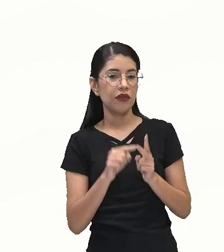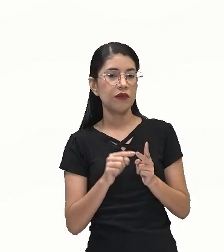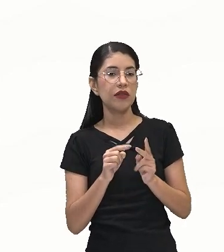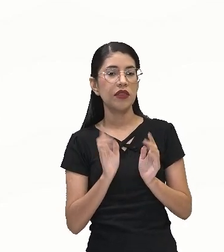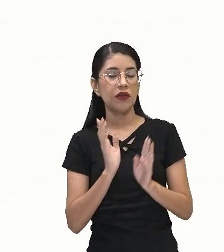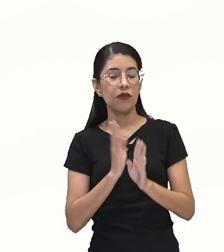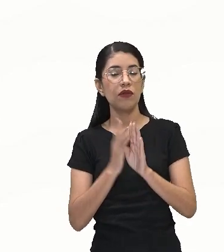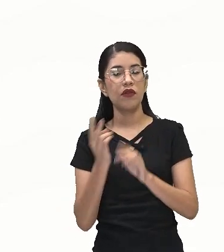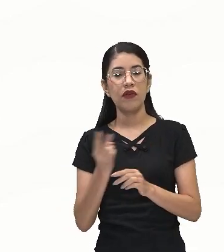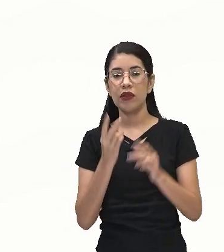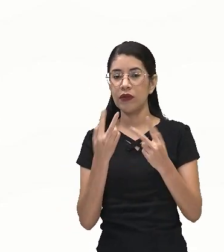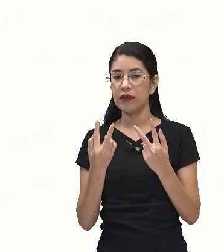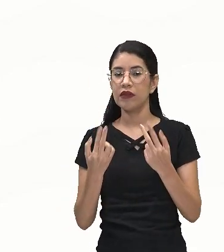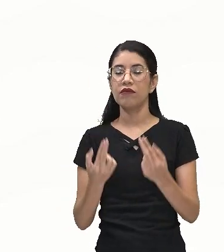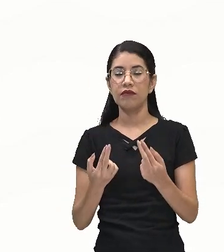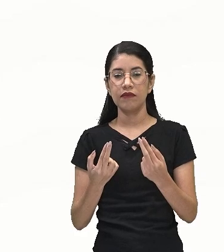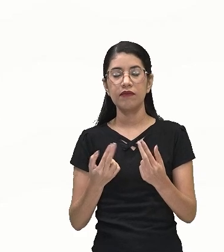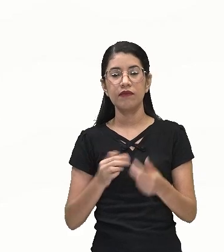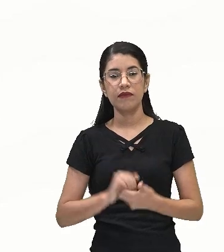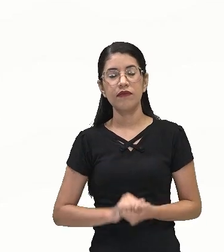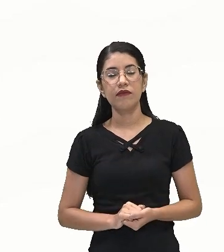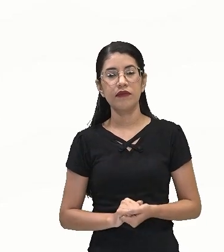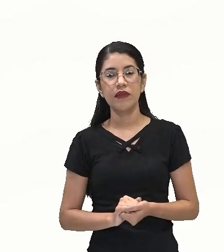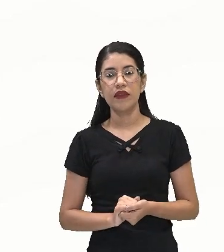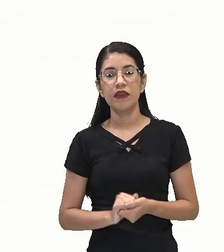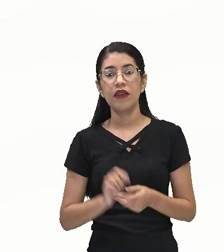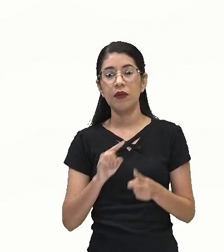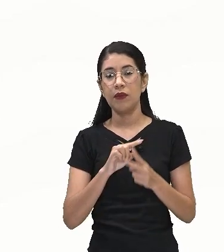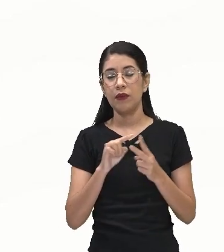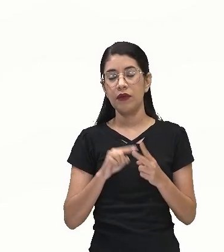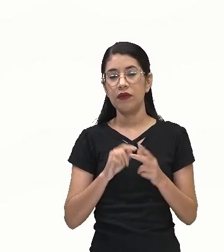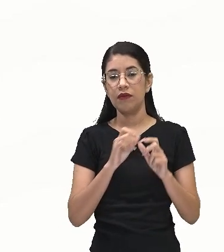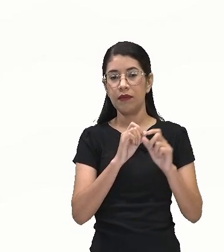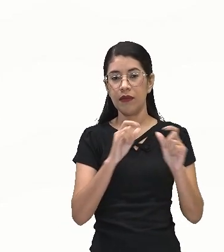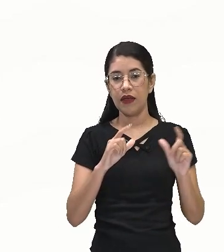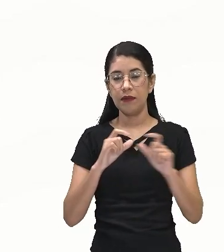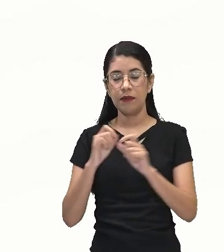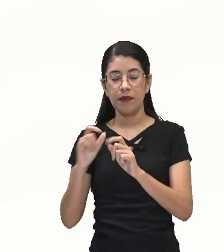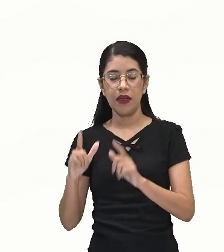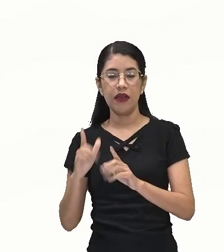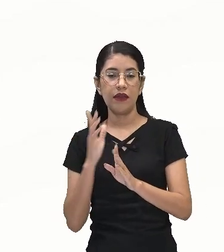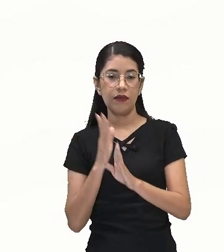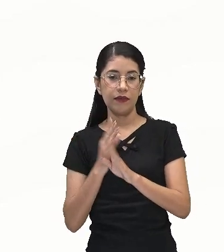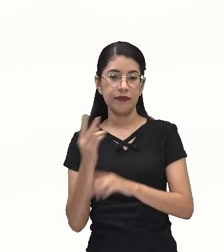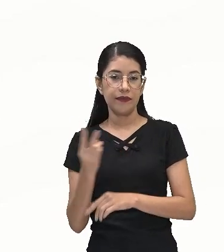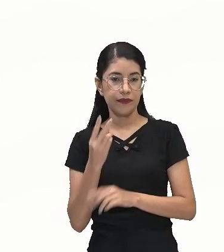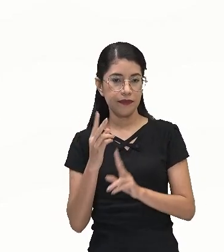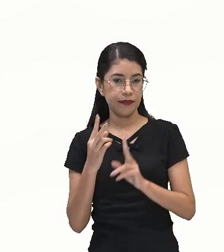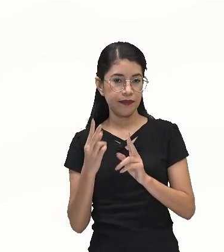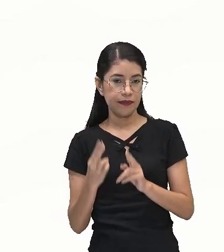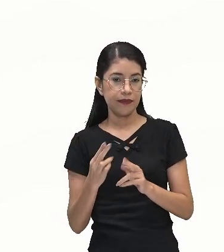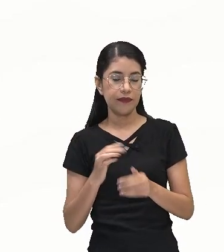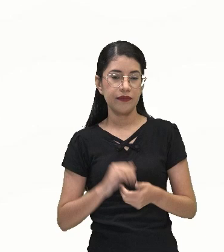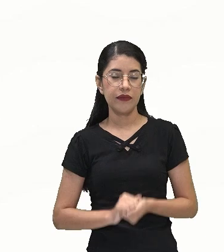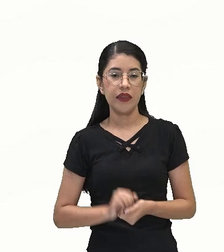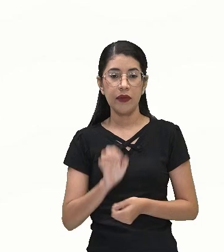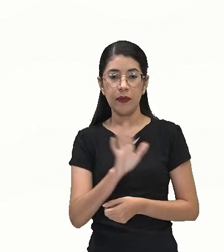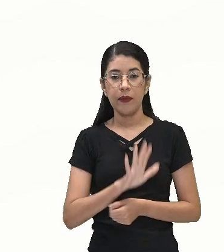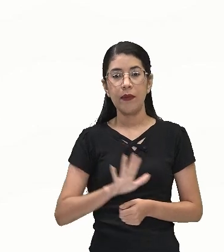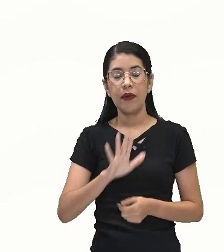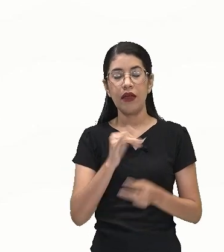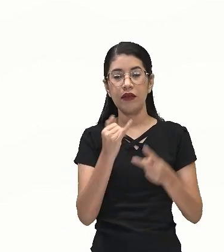mesmo jeito, tá bom? Então, as duas fórmulas aí vai chegar no mesmo resultado. Tá? Então, a área de um